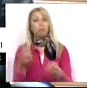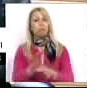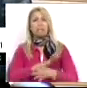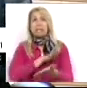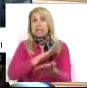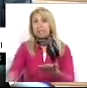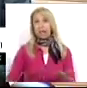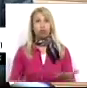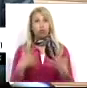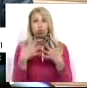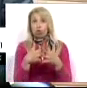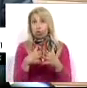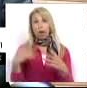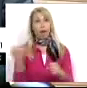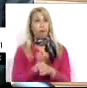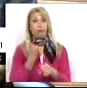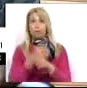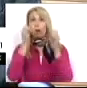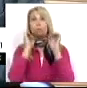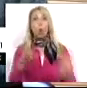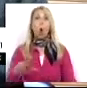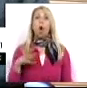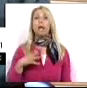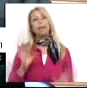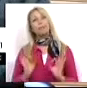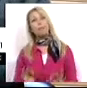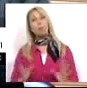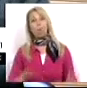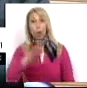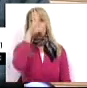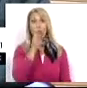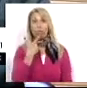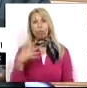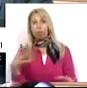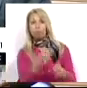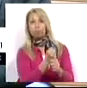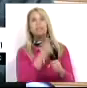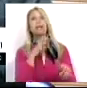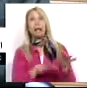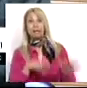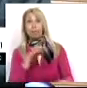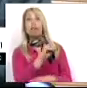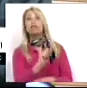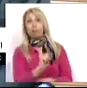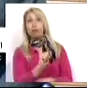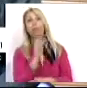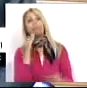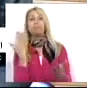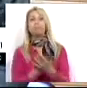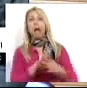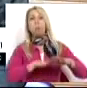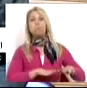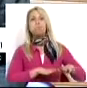estruturas, sem funcionamento e sem património próprio. Ou seja, o Governo, não podendo distinguir as Assembleias Distritais, decreta o seu